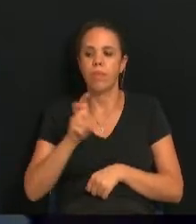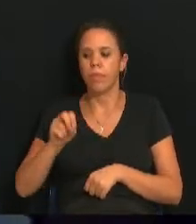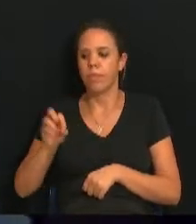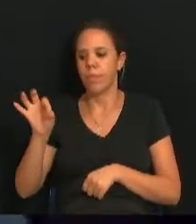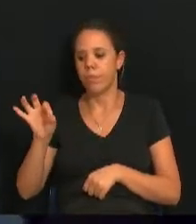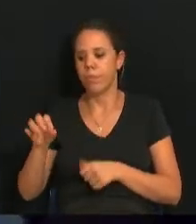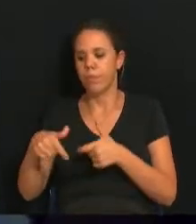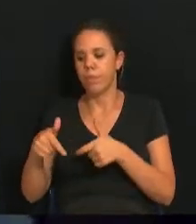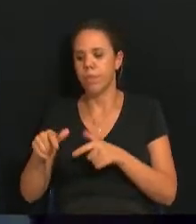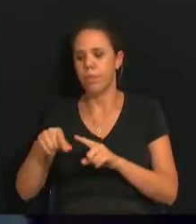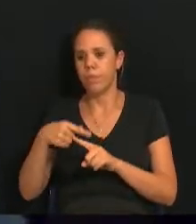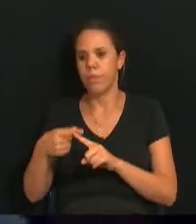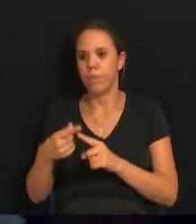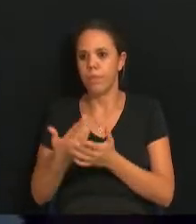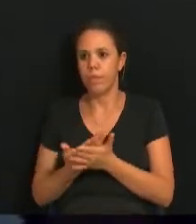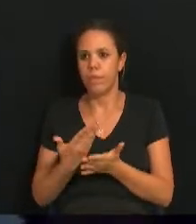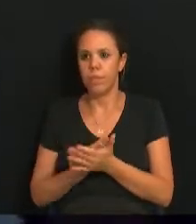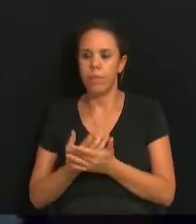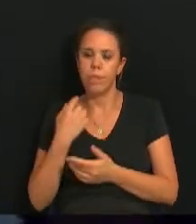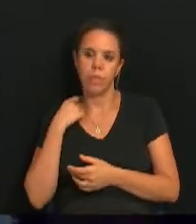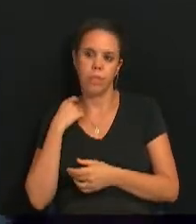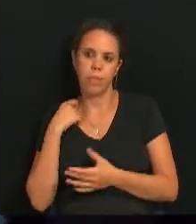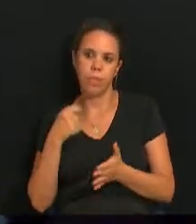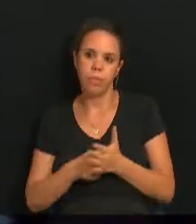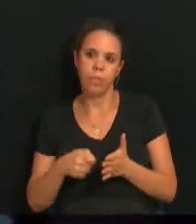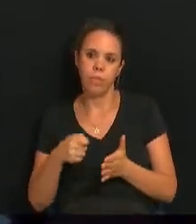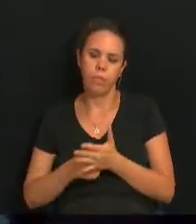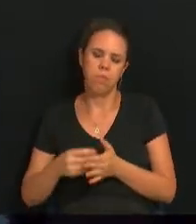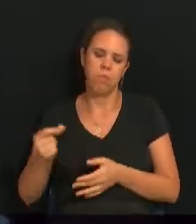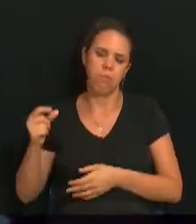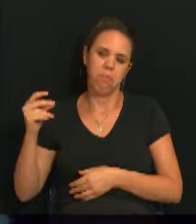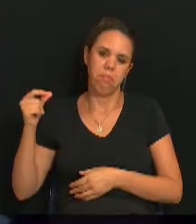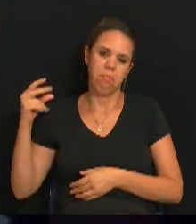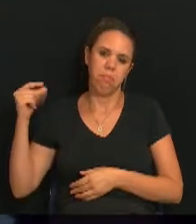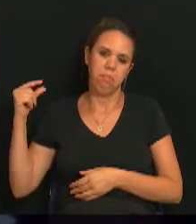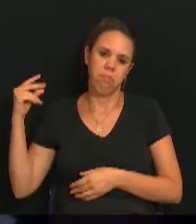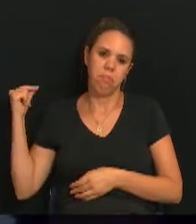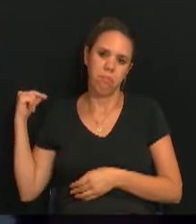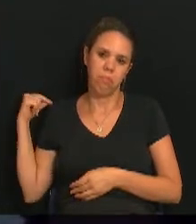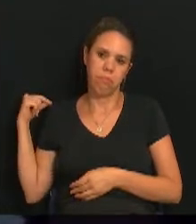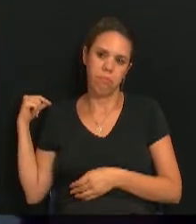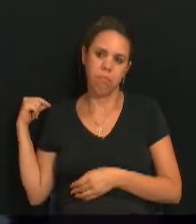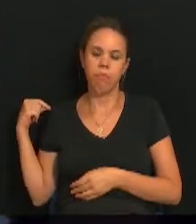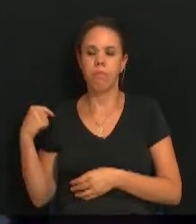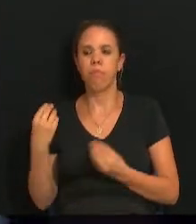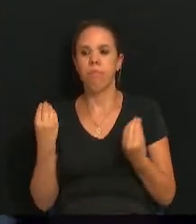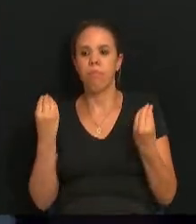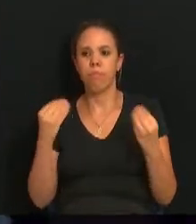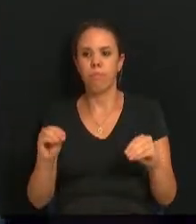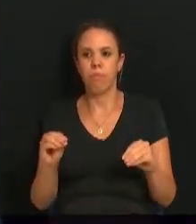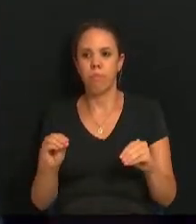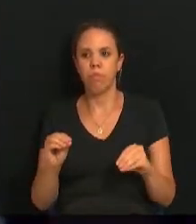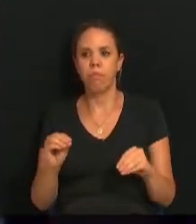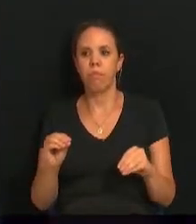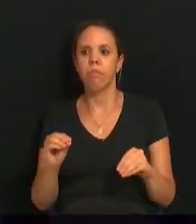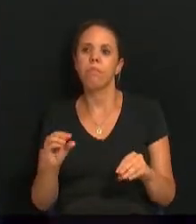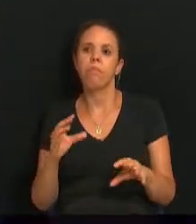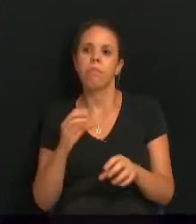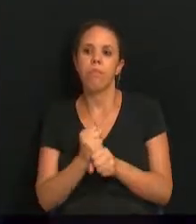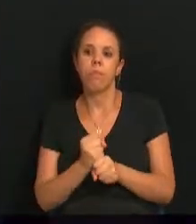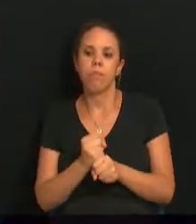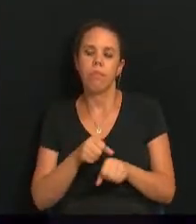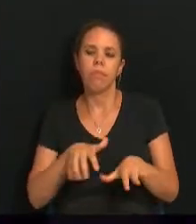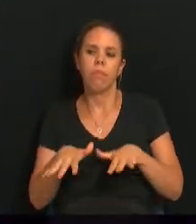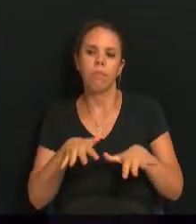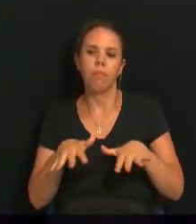atividades extra-classe. Então, é uma luta que vem de longa data e ela deve ser colocada na conta da nossa mobilização, da